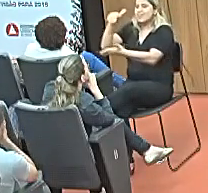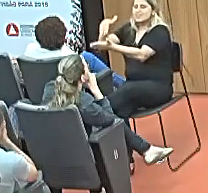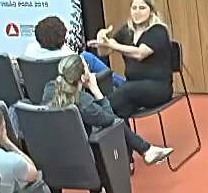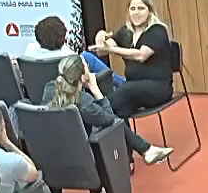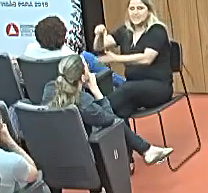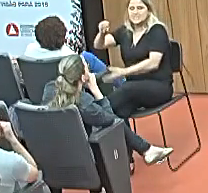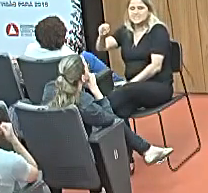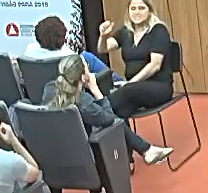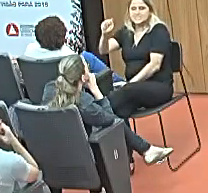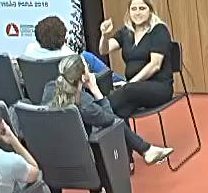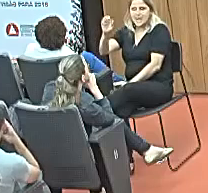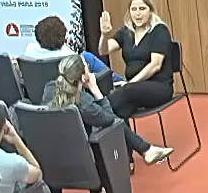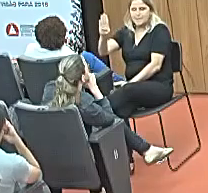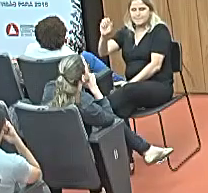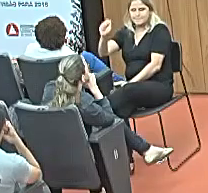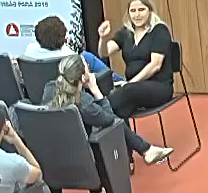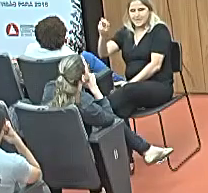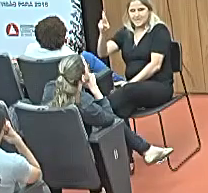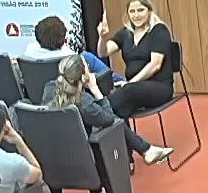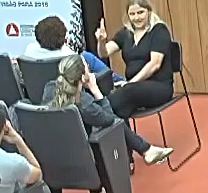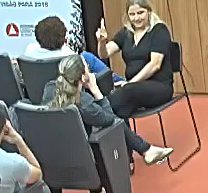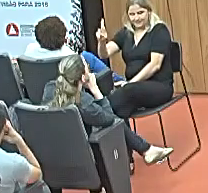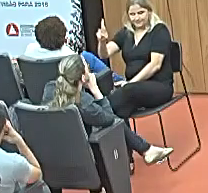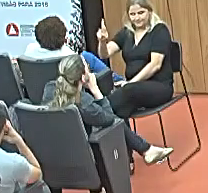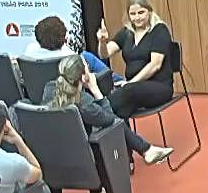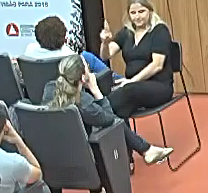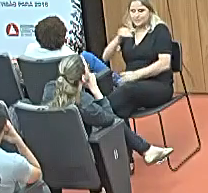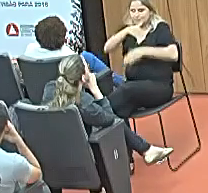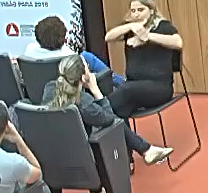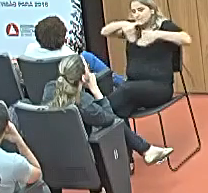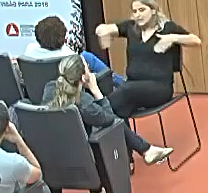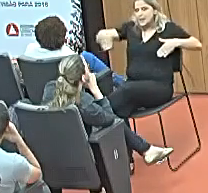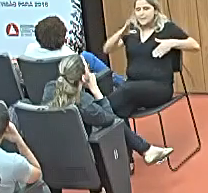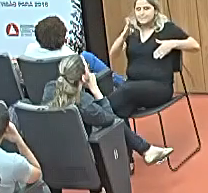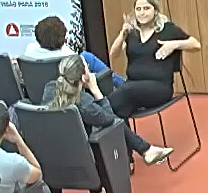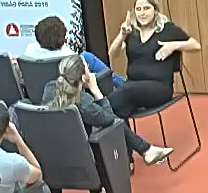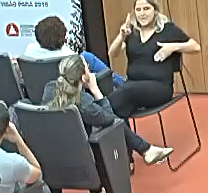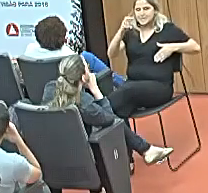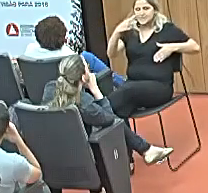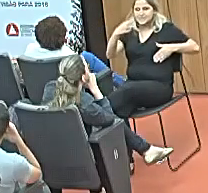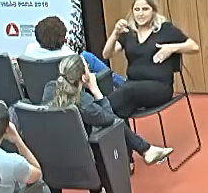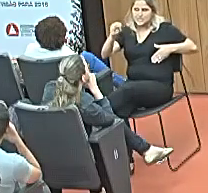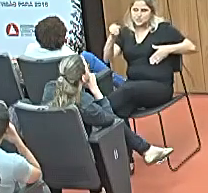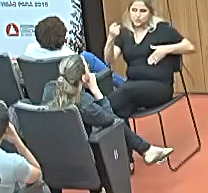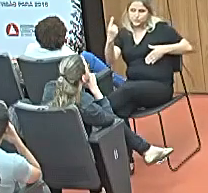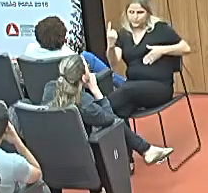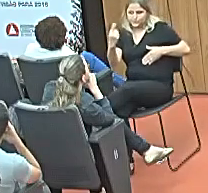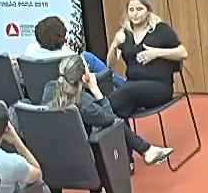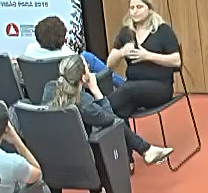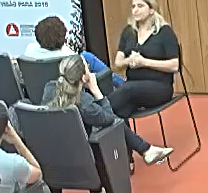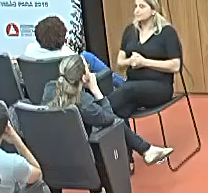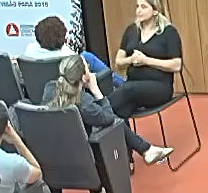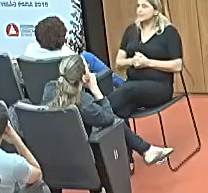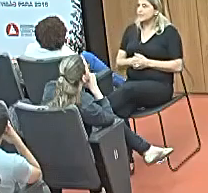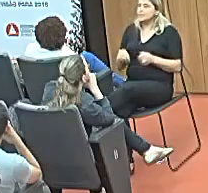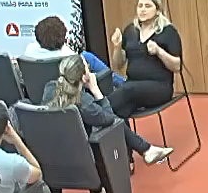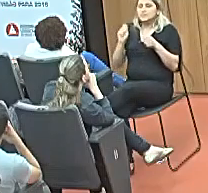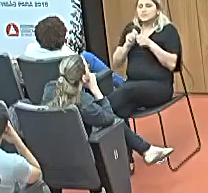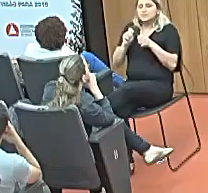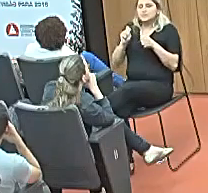e aberta em 1811 promover a requalificação da